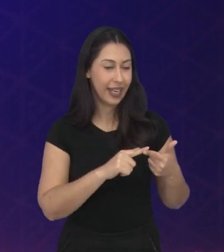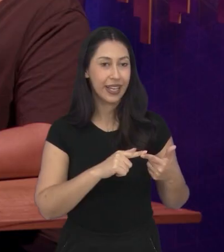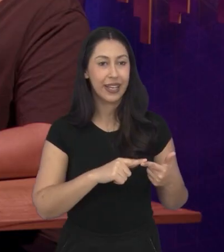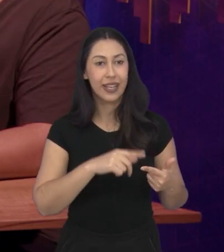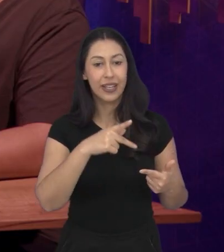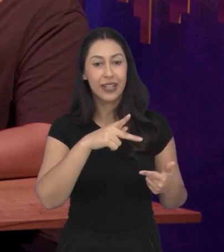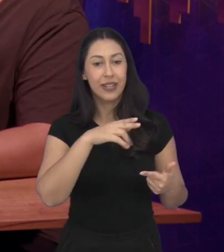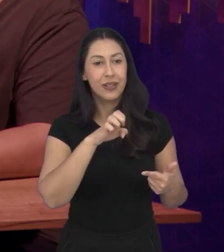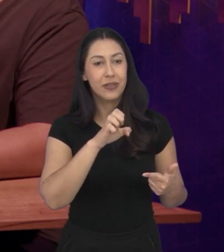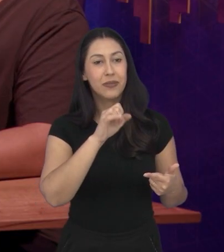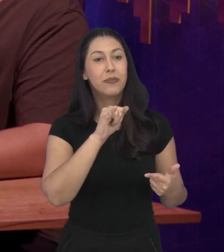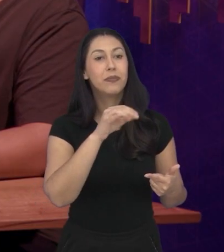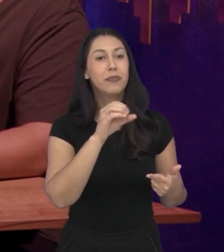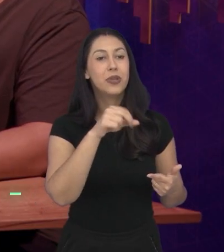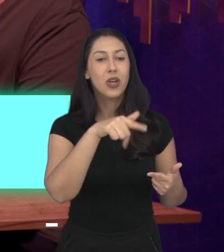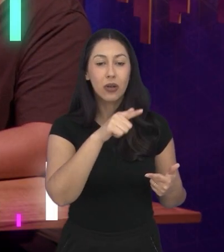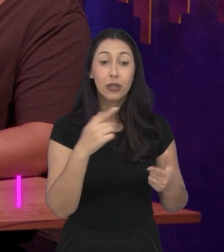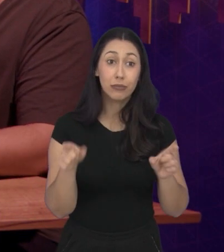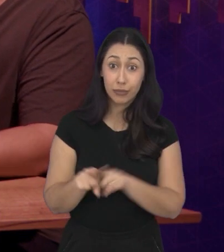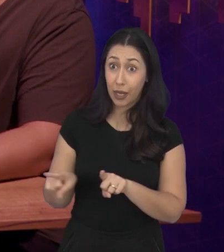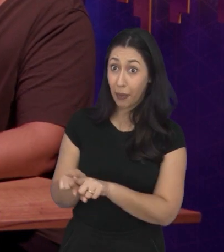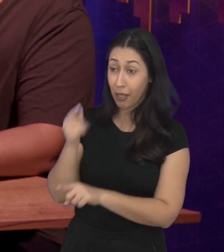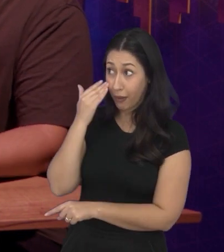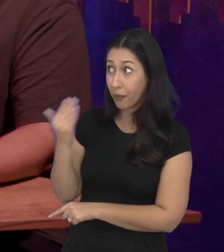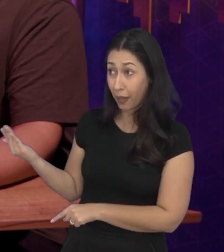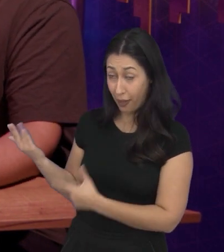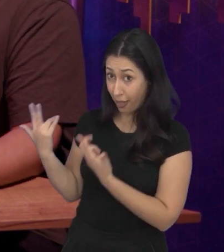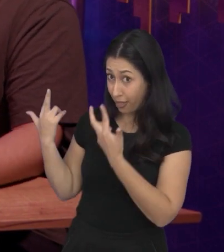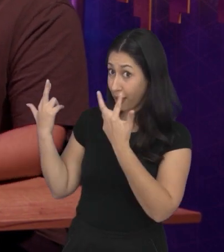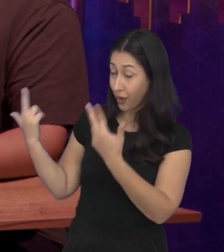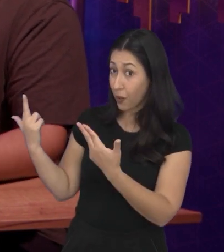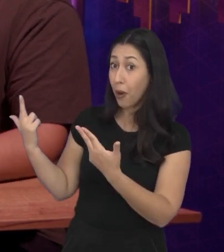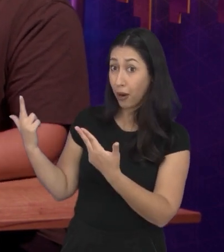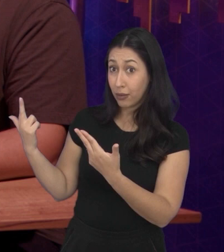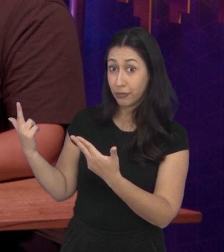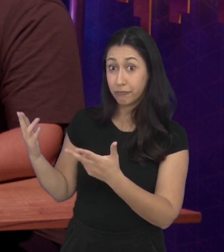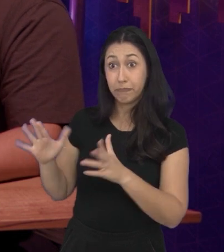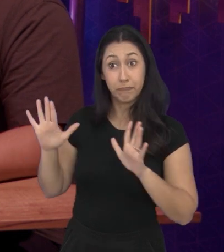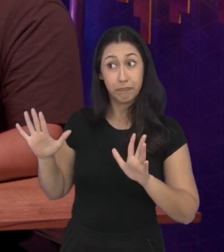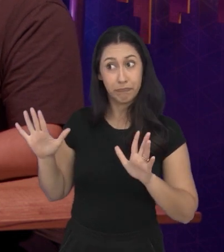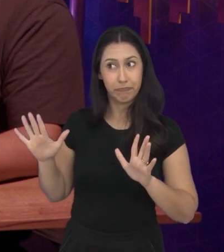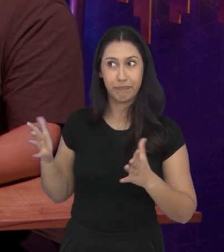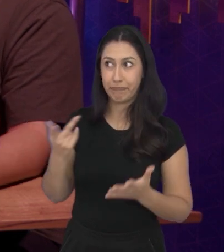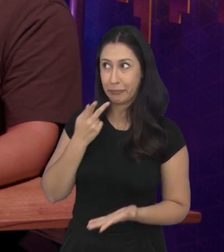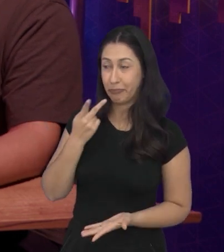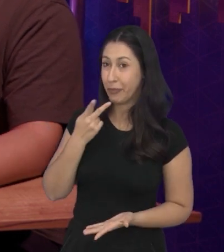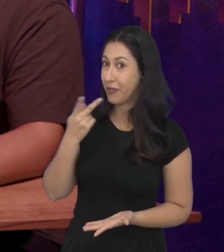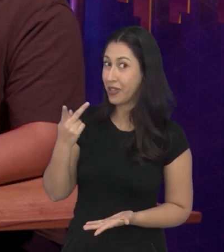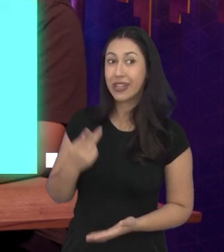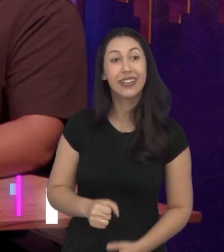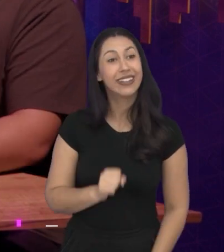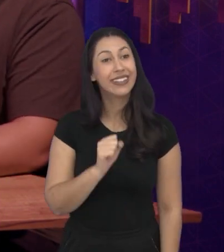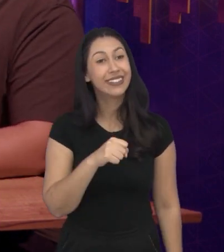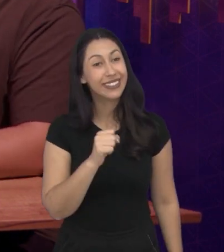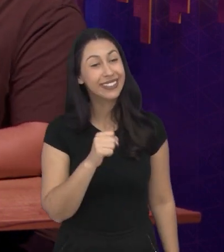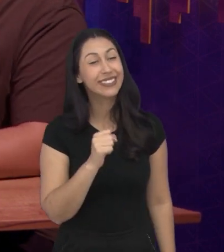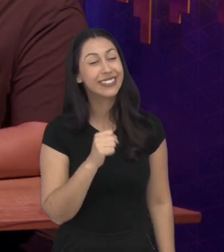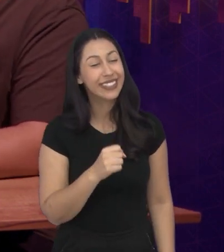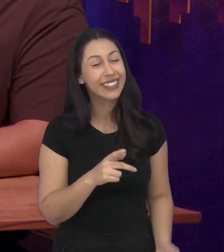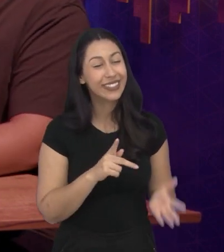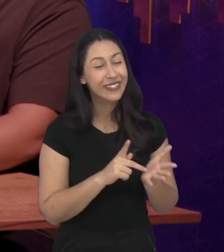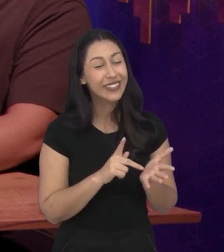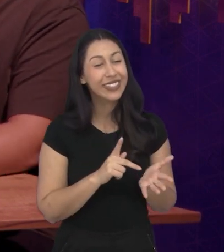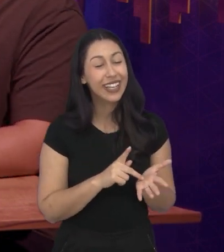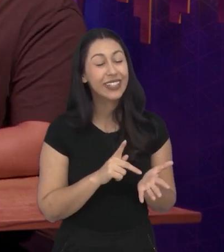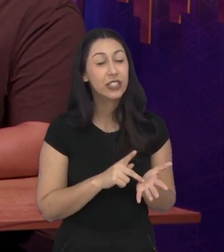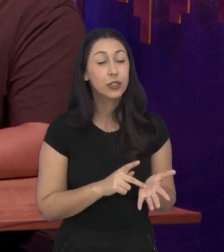Olha, o mesmo ele até método disse de não que o Mark trocar a roupa. Zuckerberg e Steve Jobs faziam também, né? Faz sentido. Aí palavras do Pyong, aspas do Pyong. Faz sentido, né? A